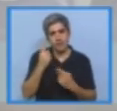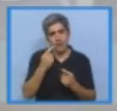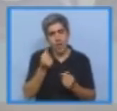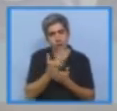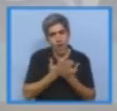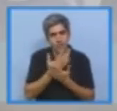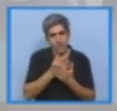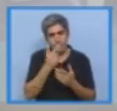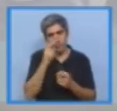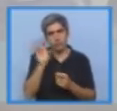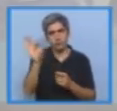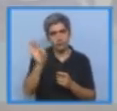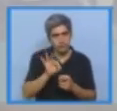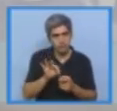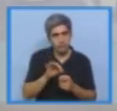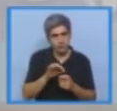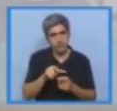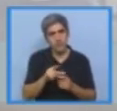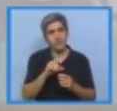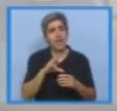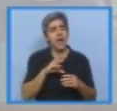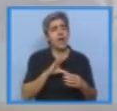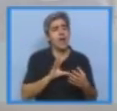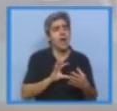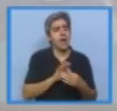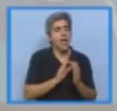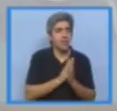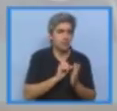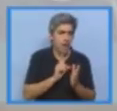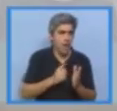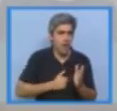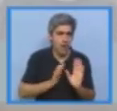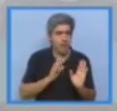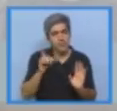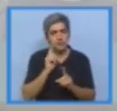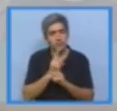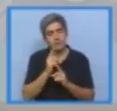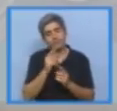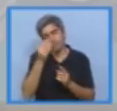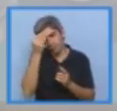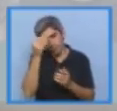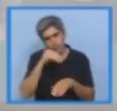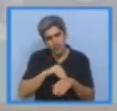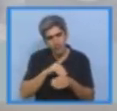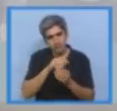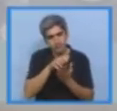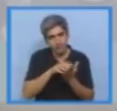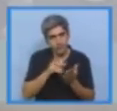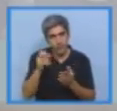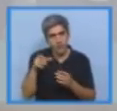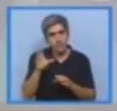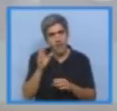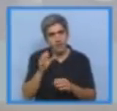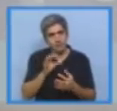economista também, mas não tão ligado à Igreja, agnóstico, para comentar o mesmo documento. E foi curioso que foi ele que teve